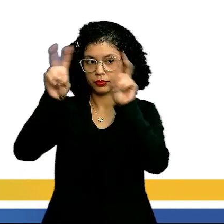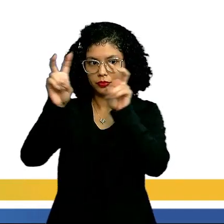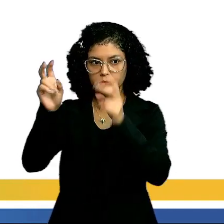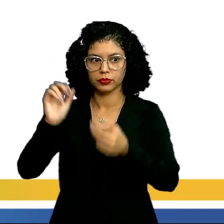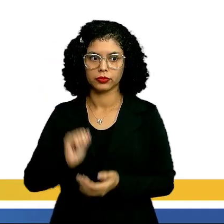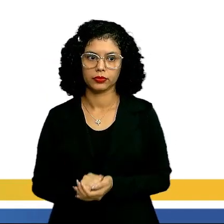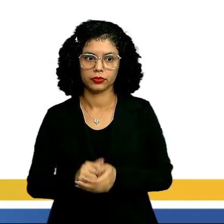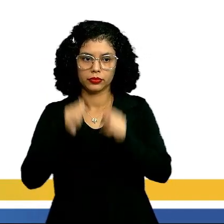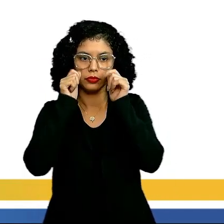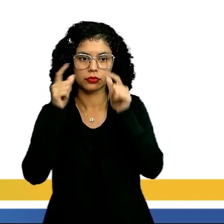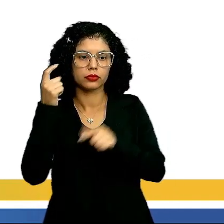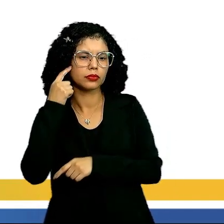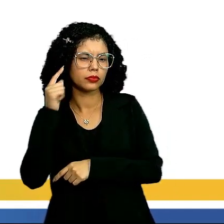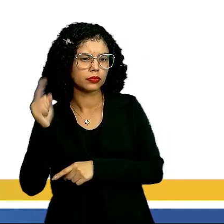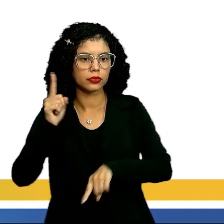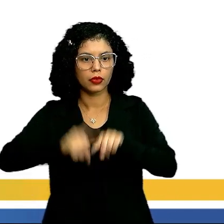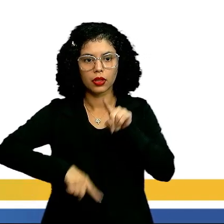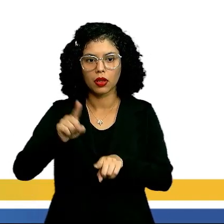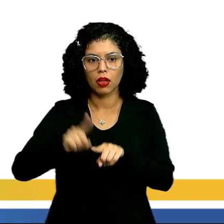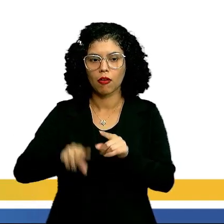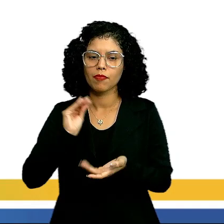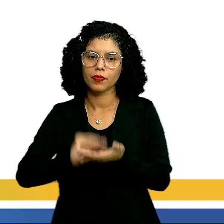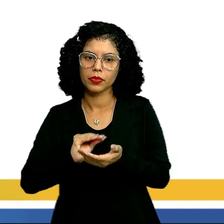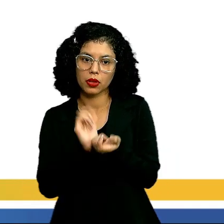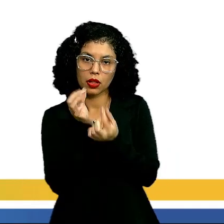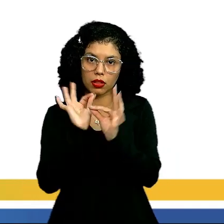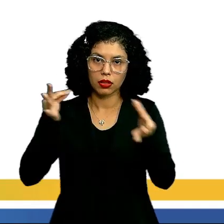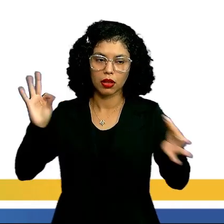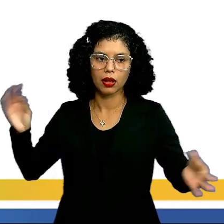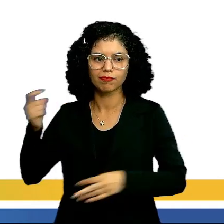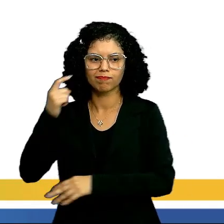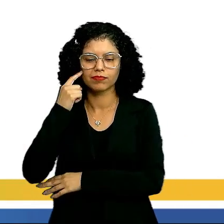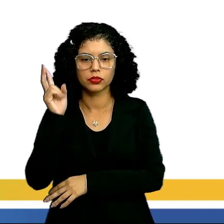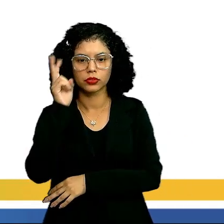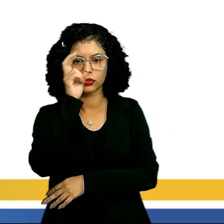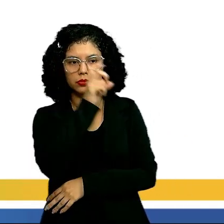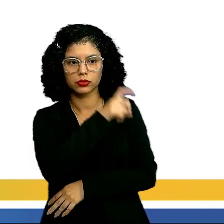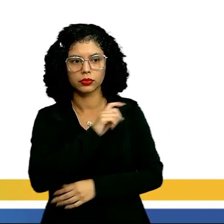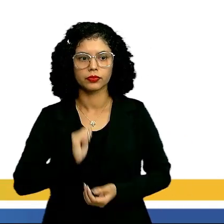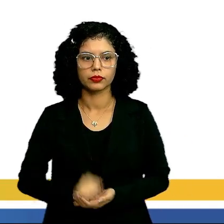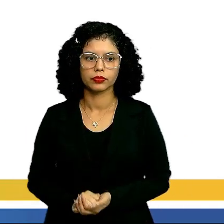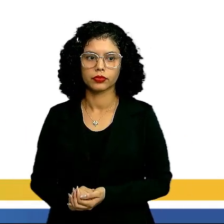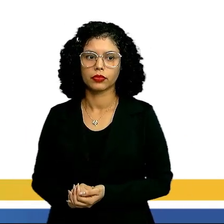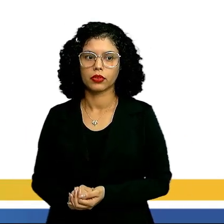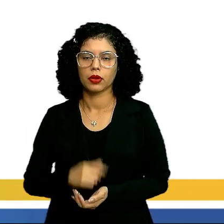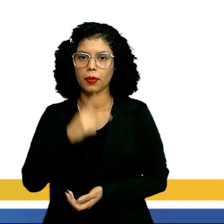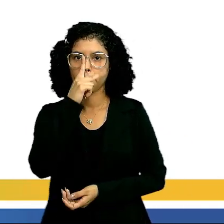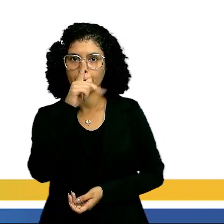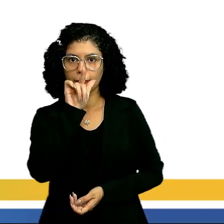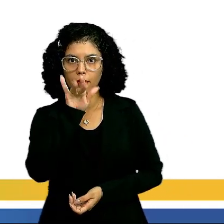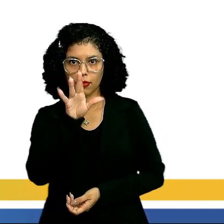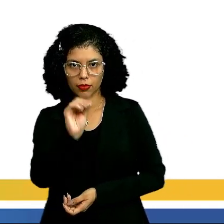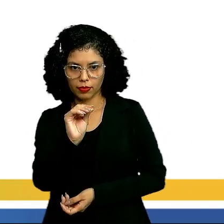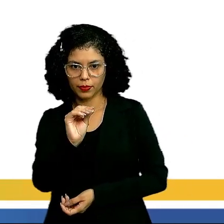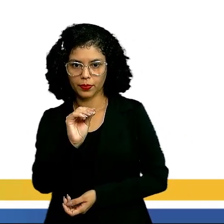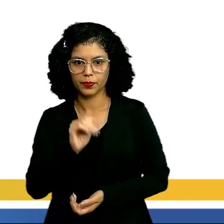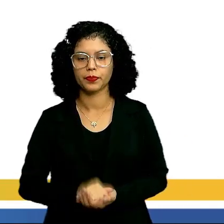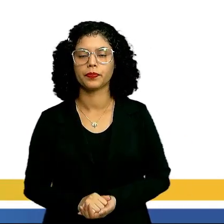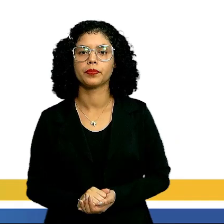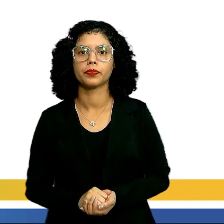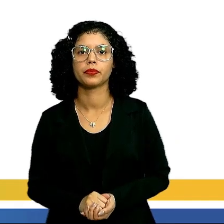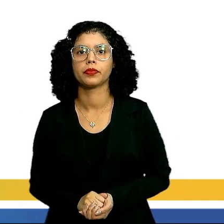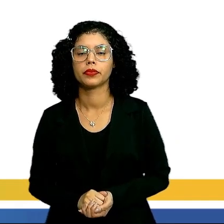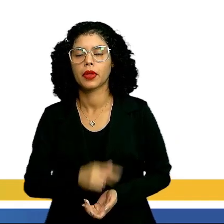como pálpebra demente, matéria impura, longo pesadelo e desespero